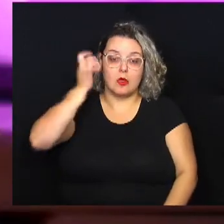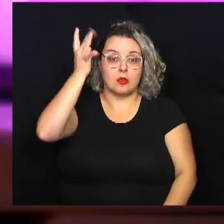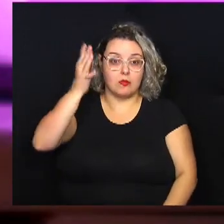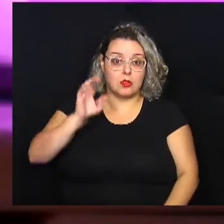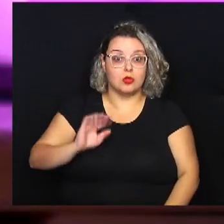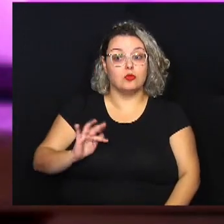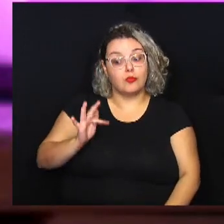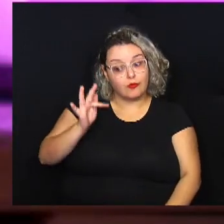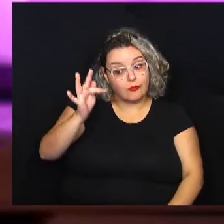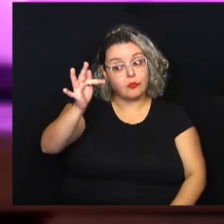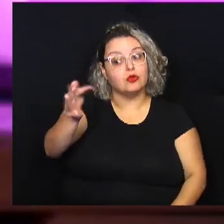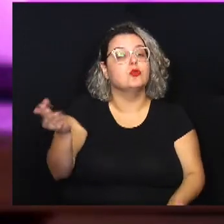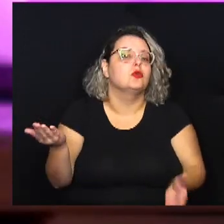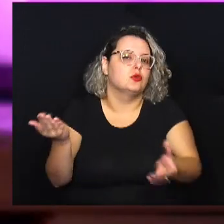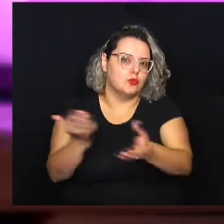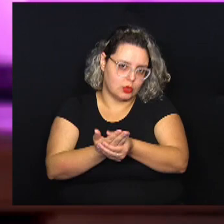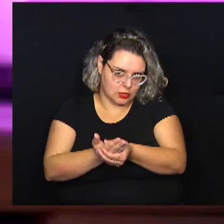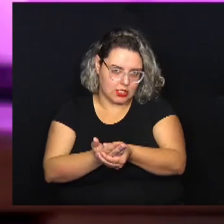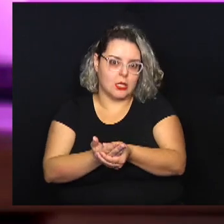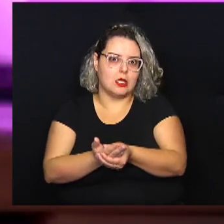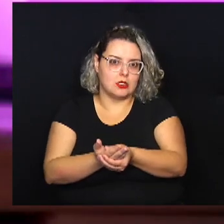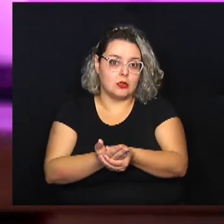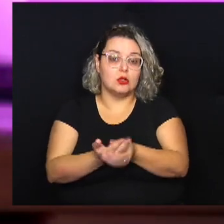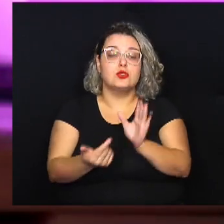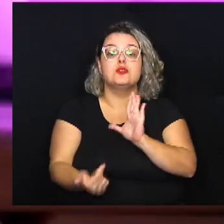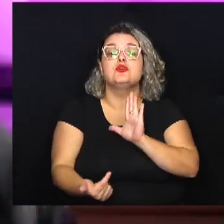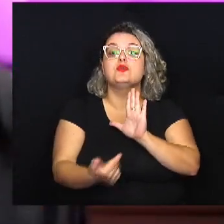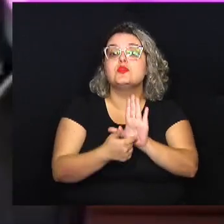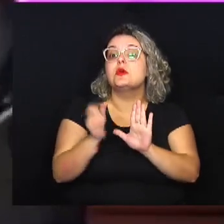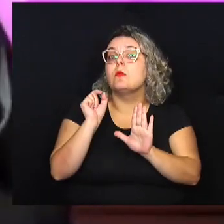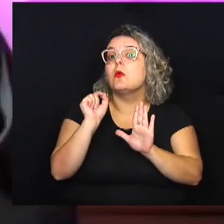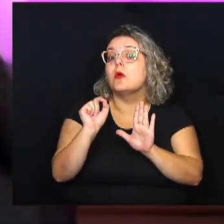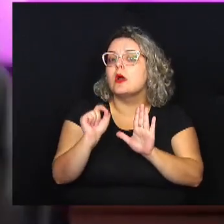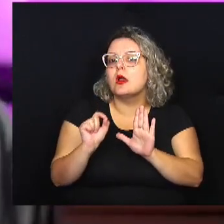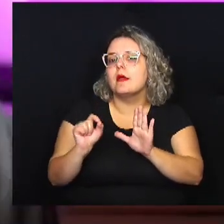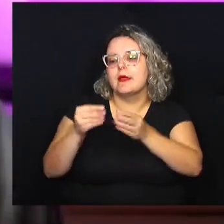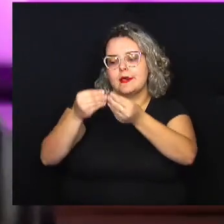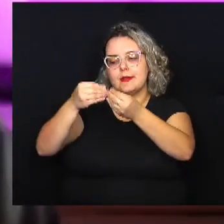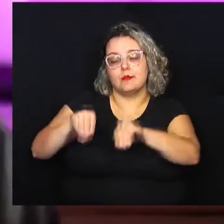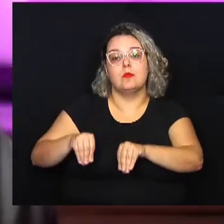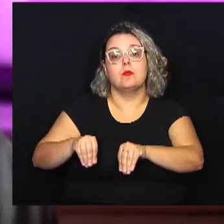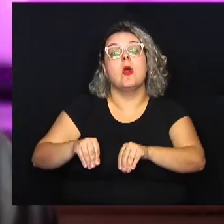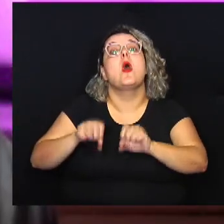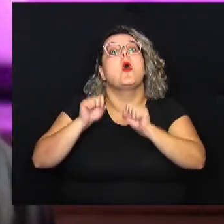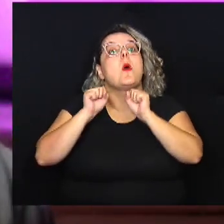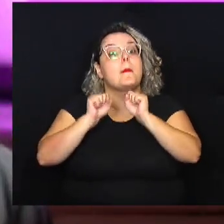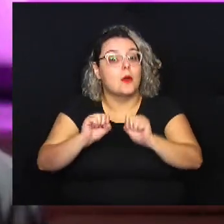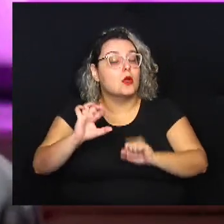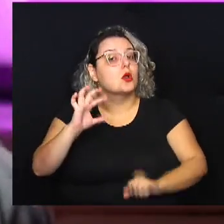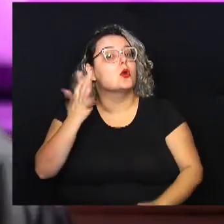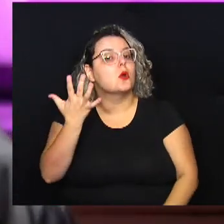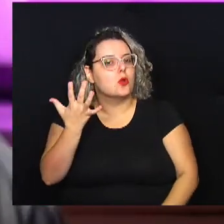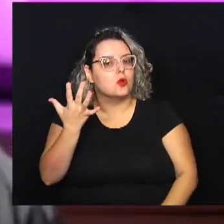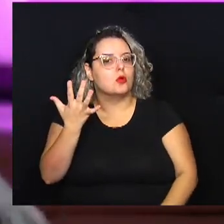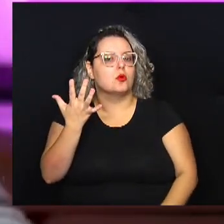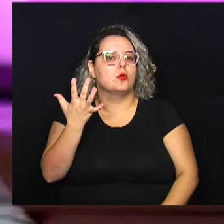eventual processo judicial de você demonstrar que esse dano provavelmente ocorreu